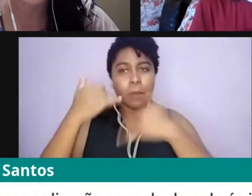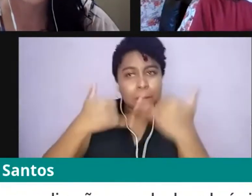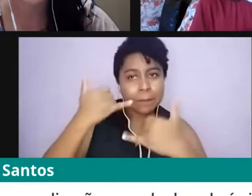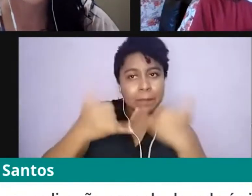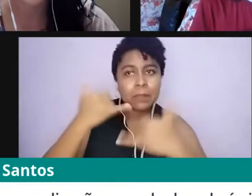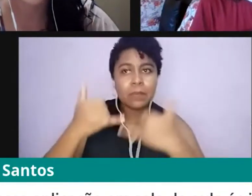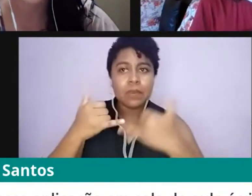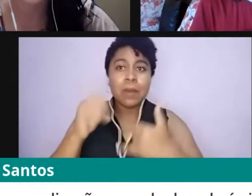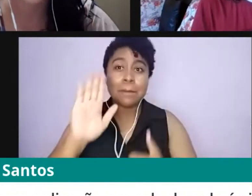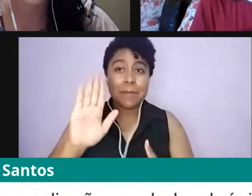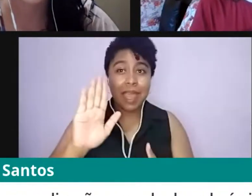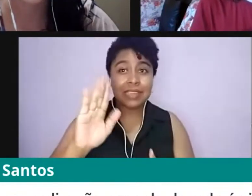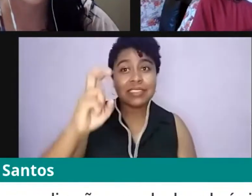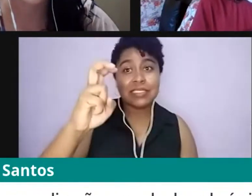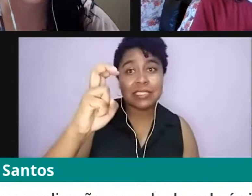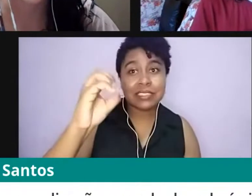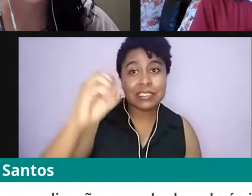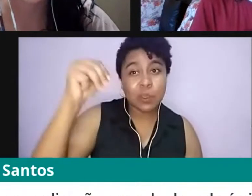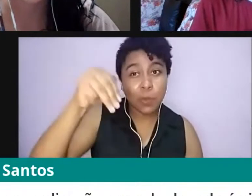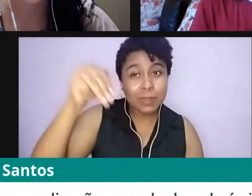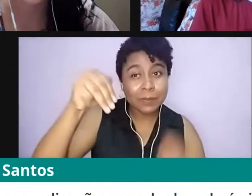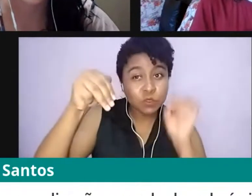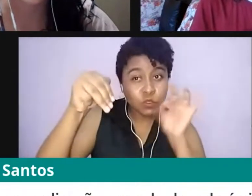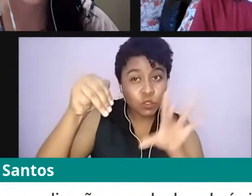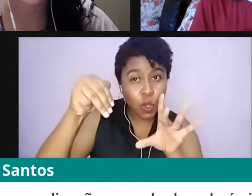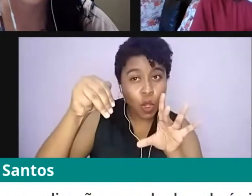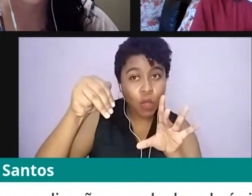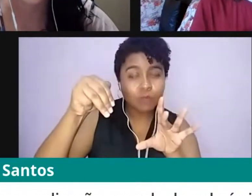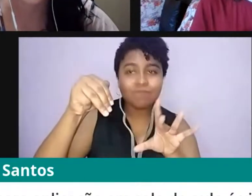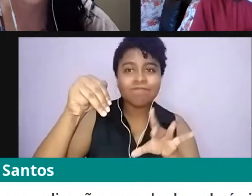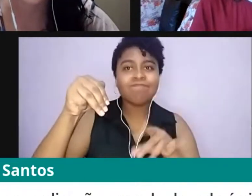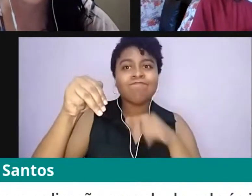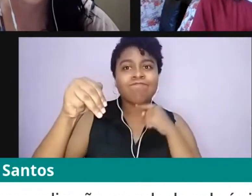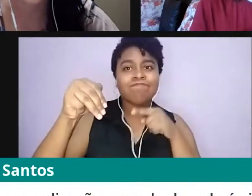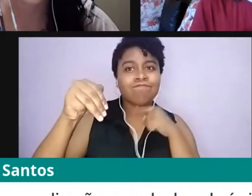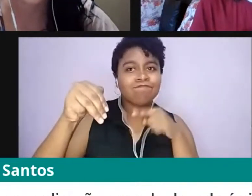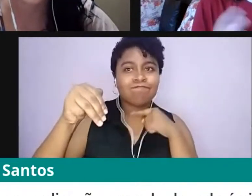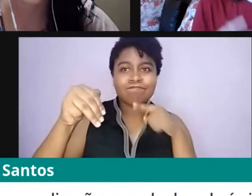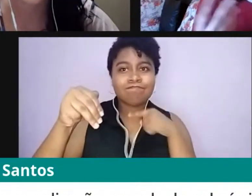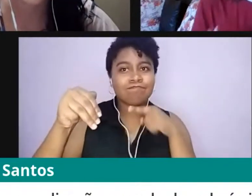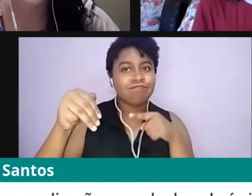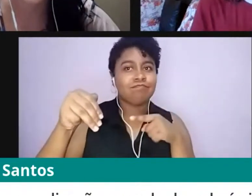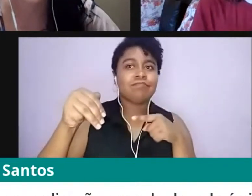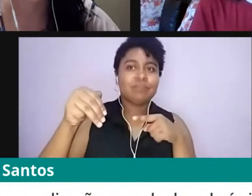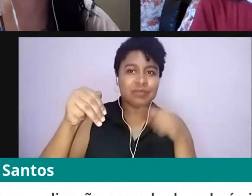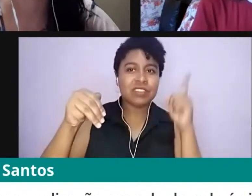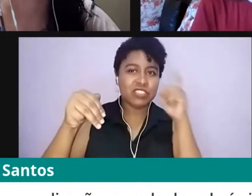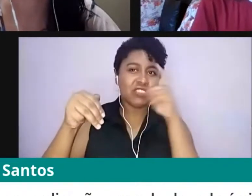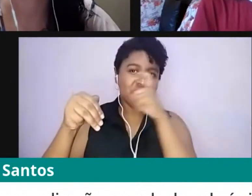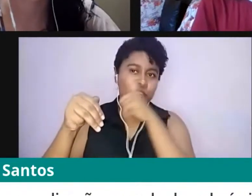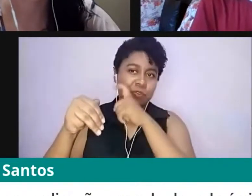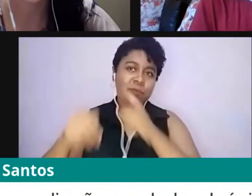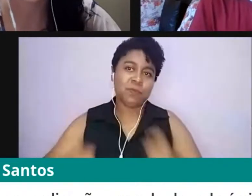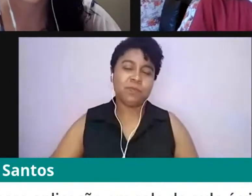50 minutos apenas seria um pouco difícil de adaptar.